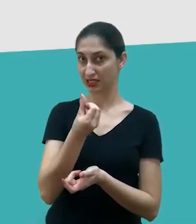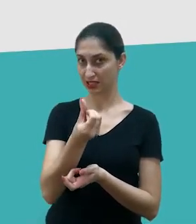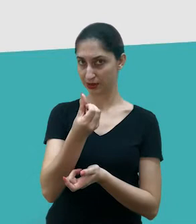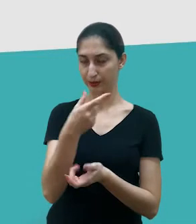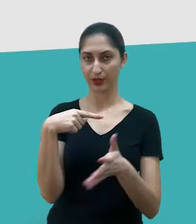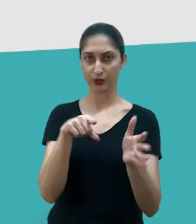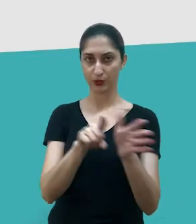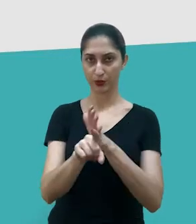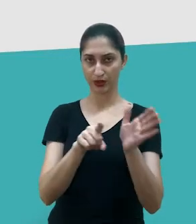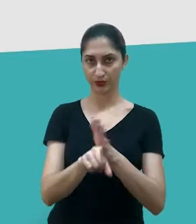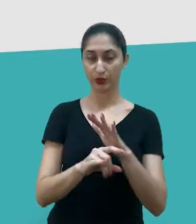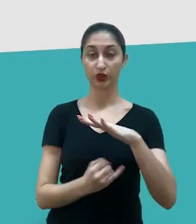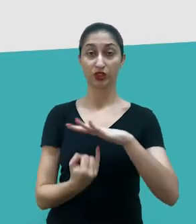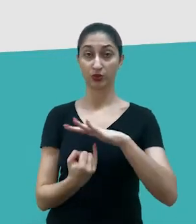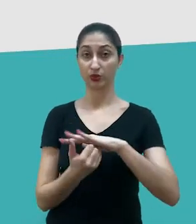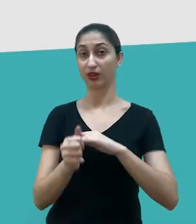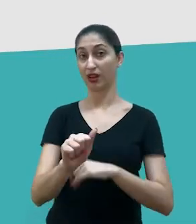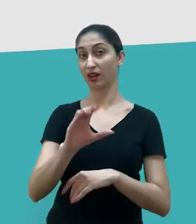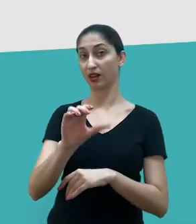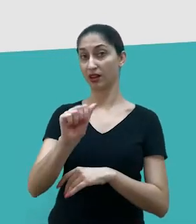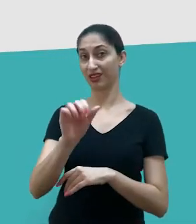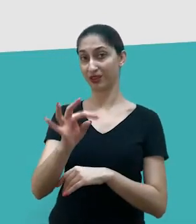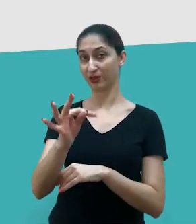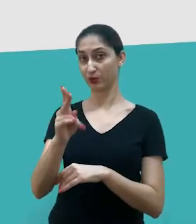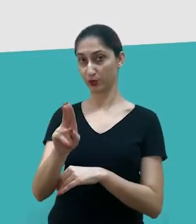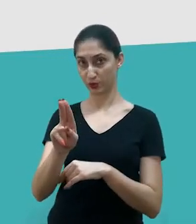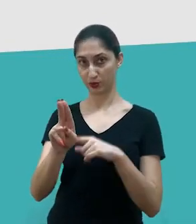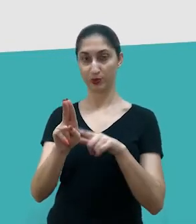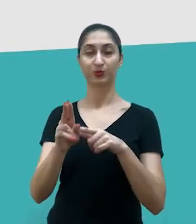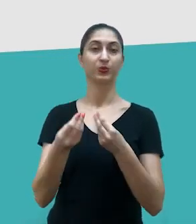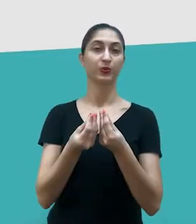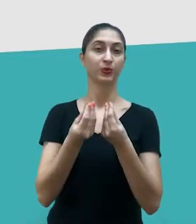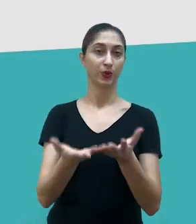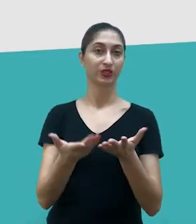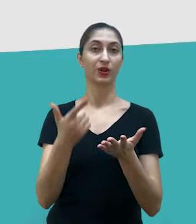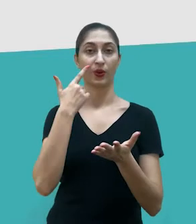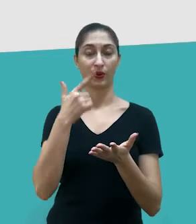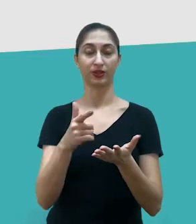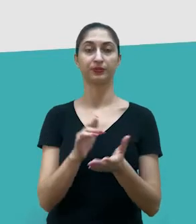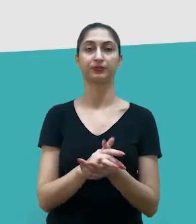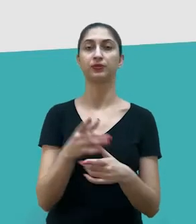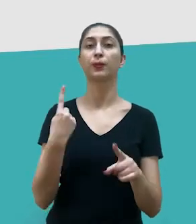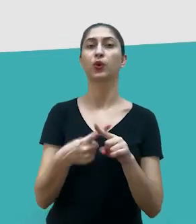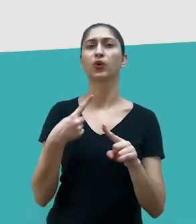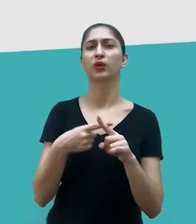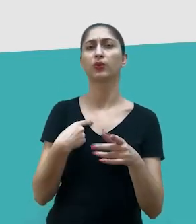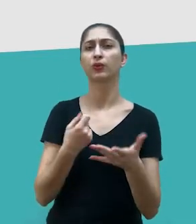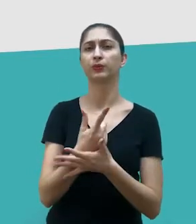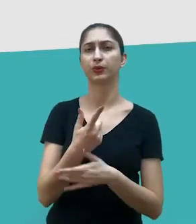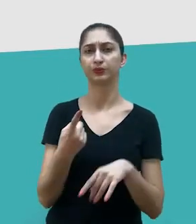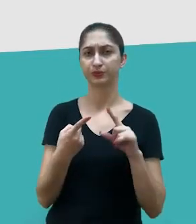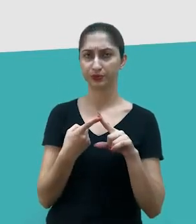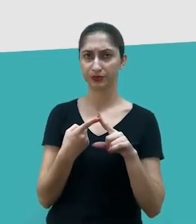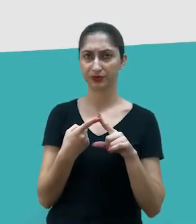Acatu reduziu e trouxe para a gente de forma muito prática. Por que eu estou comprando isso? É